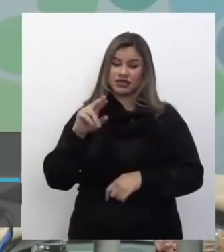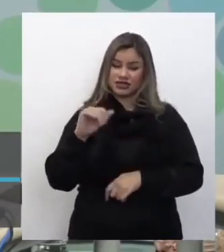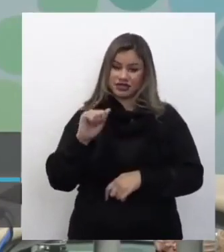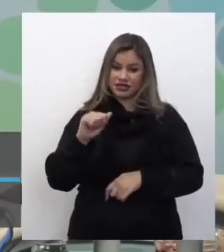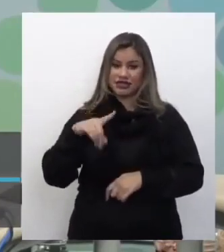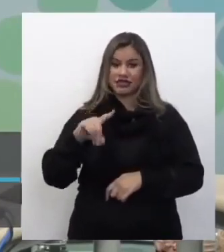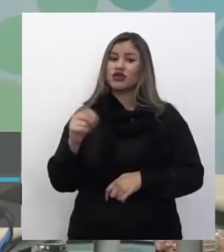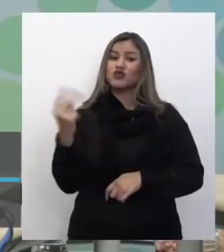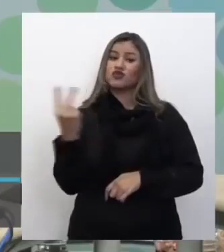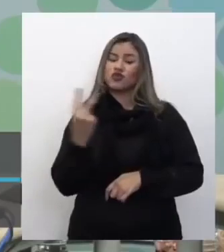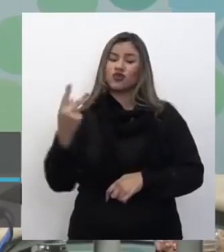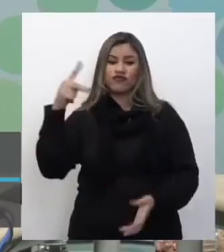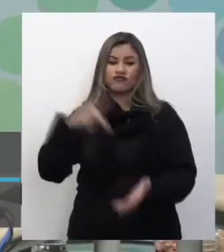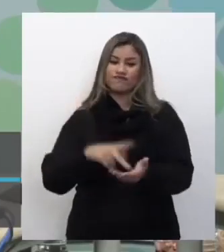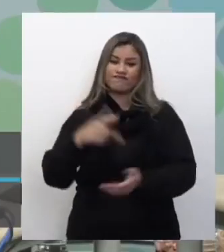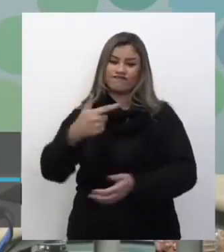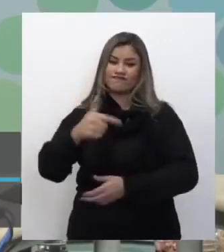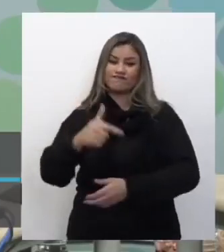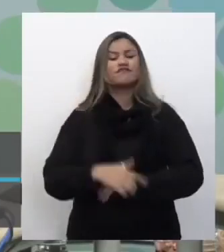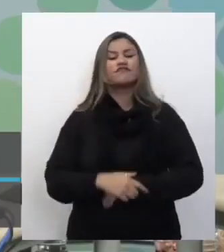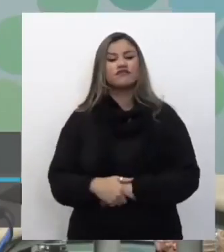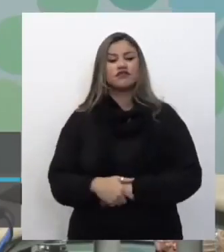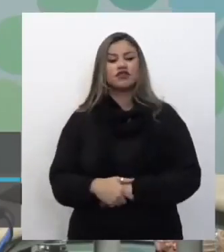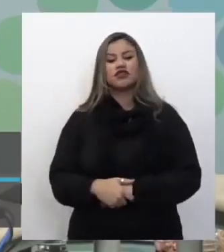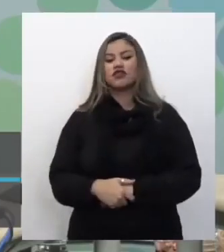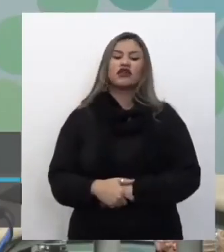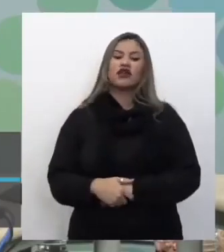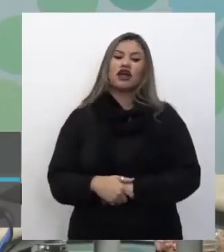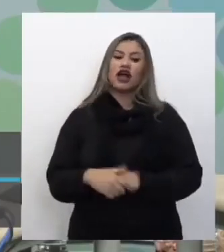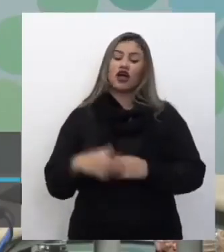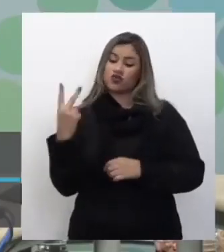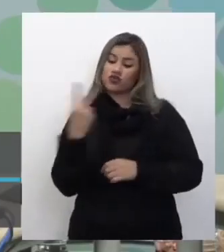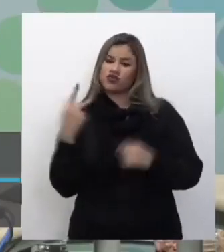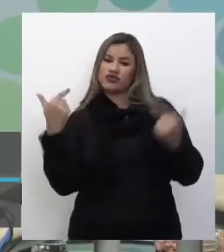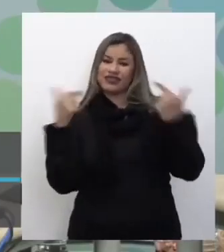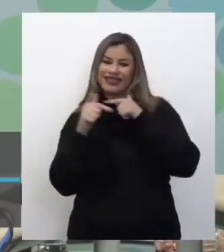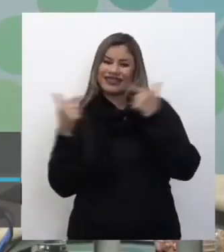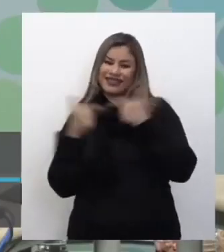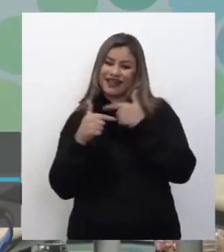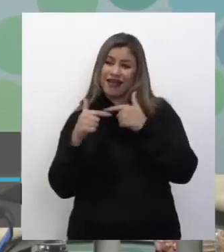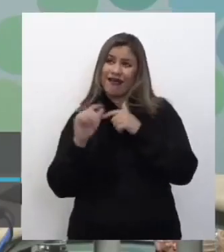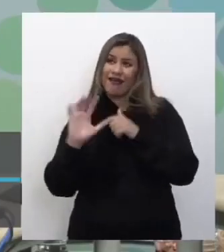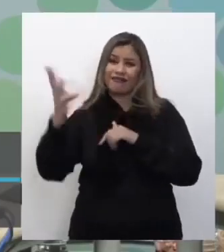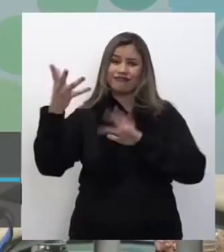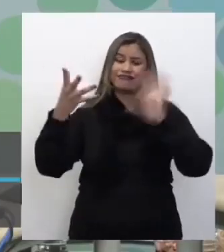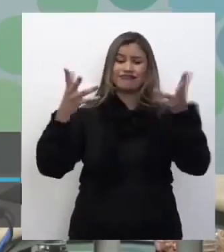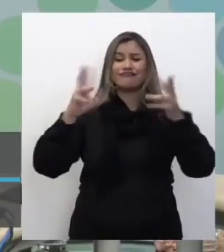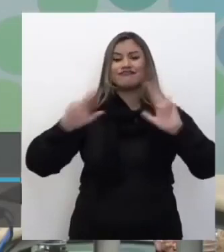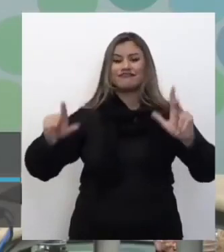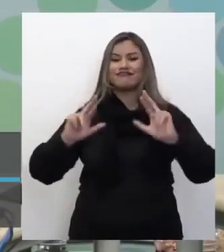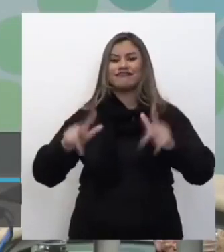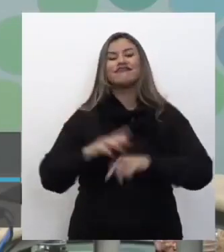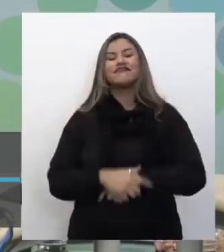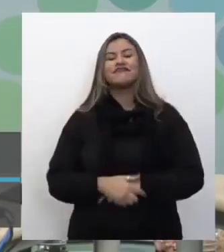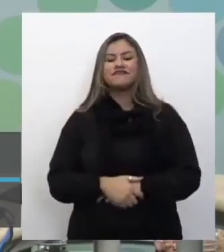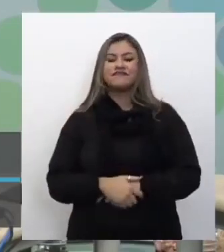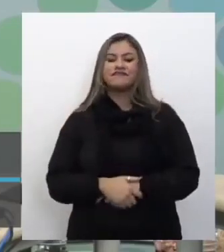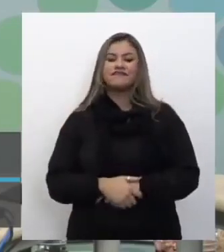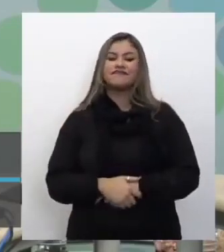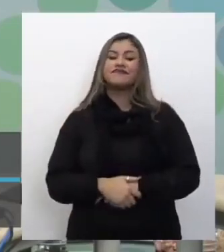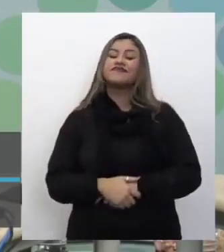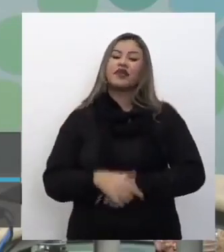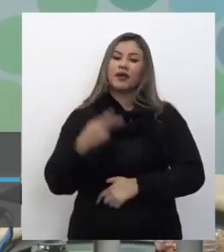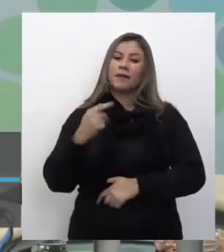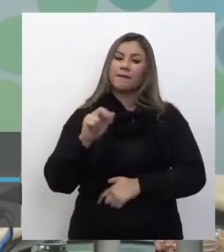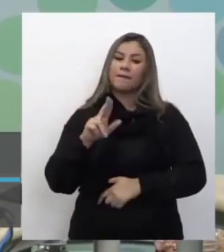O Miqueias fala que risos com cenas diferentes. O Paulo Henrique diz que todos os dois, né, estilos têm